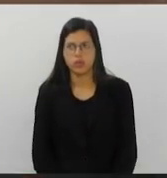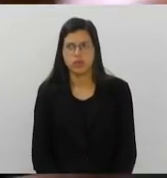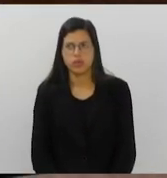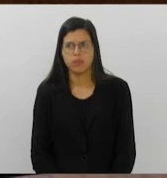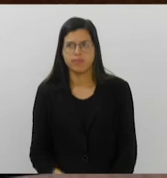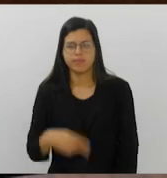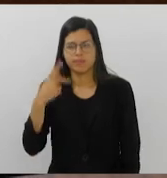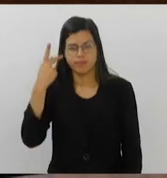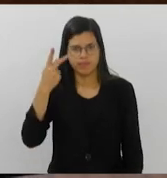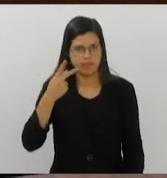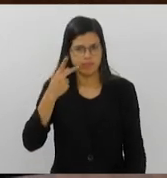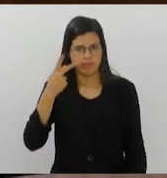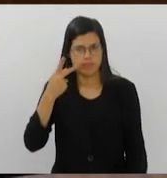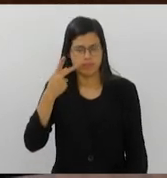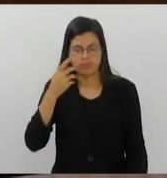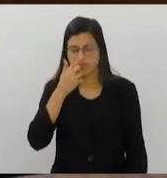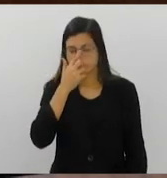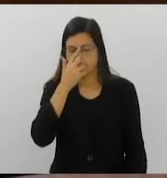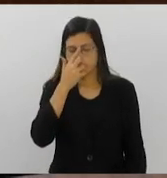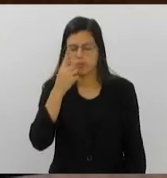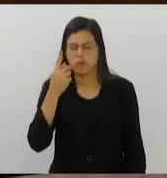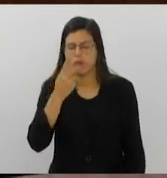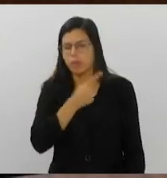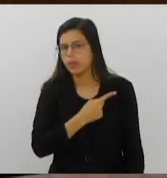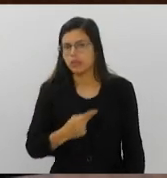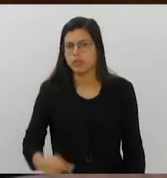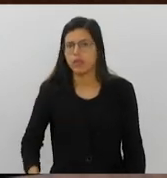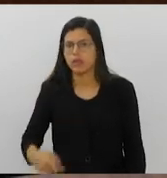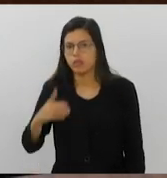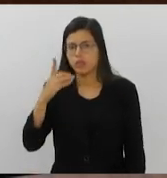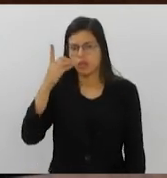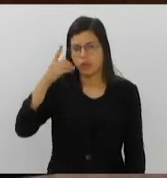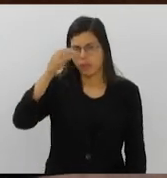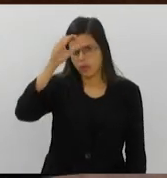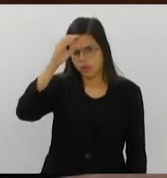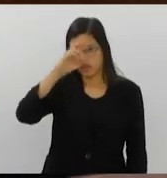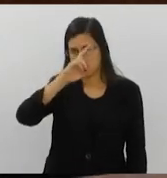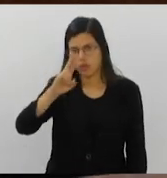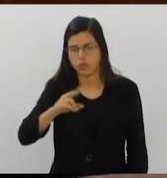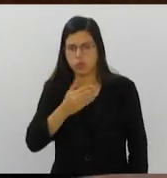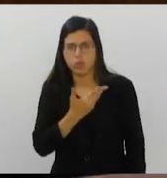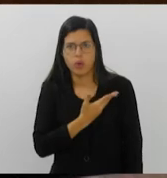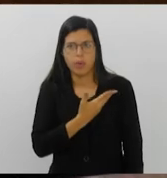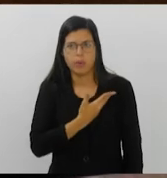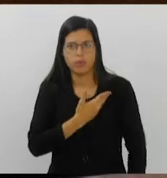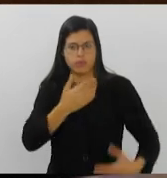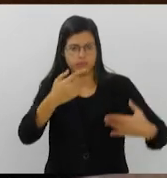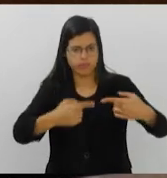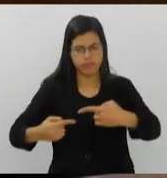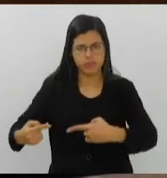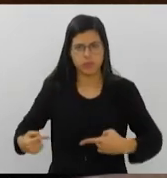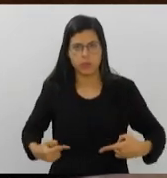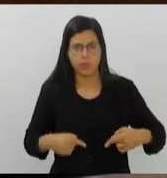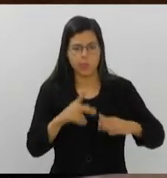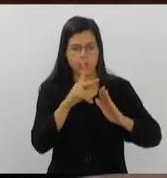presidenta Tiaju, colegas, venho aqui discutir o projeto de